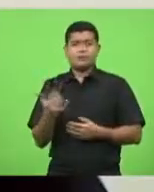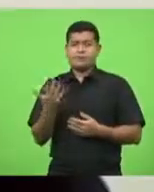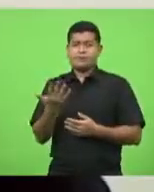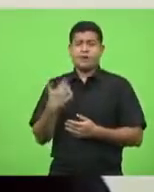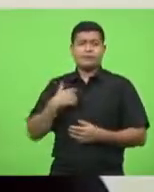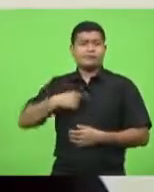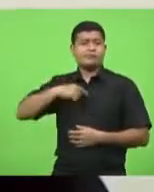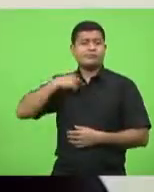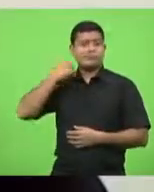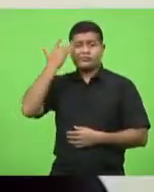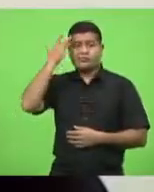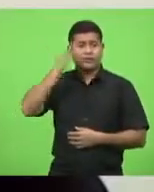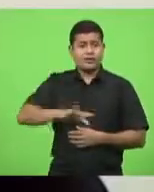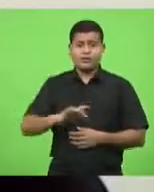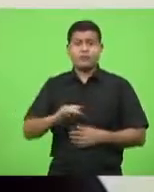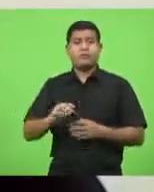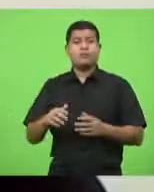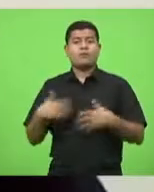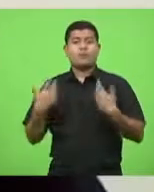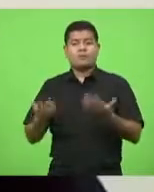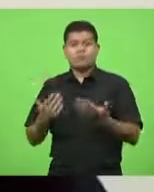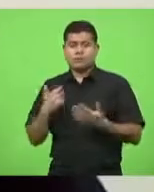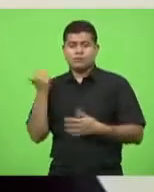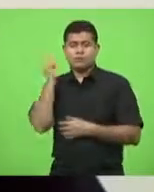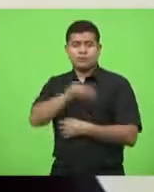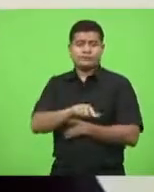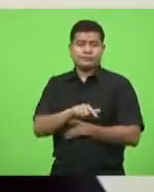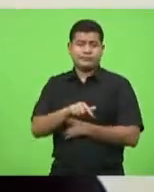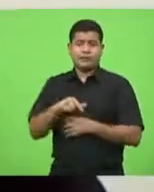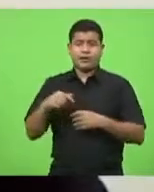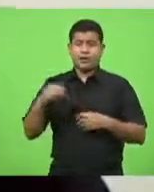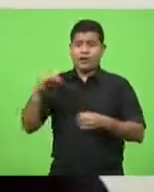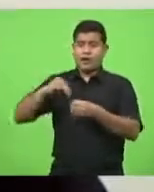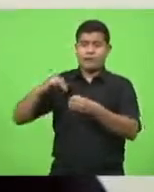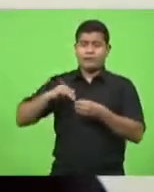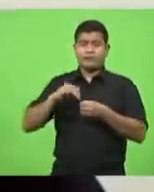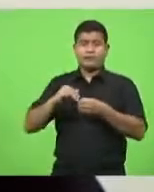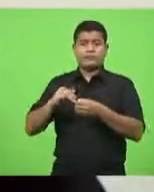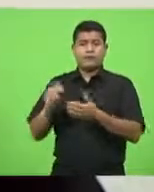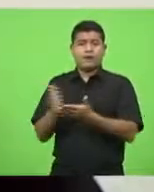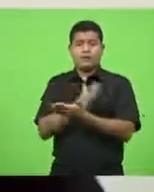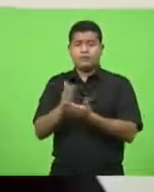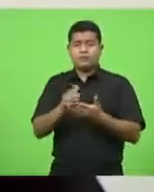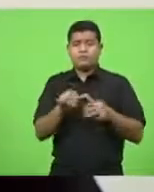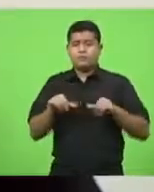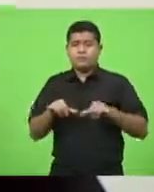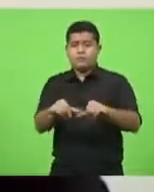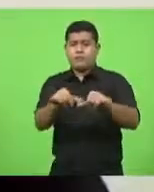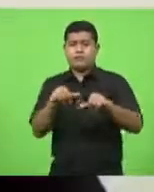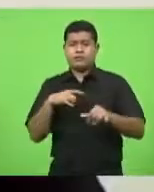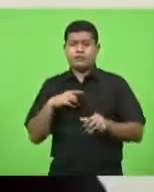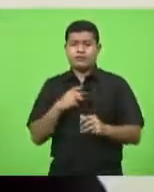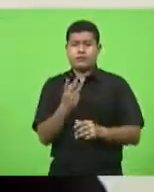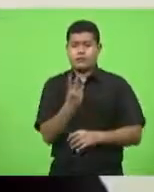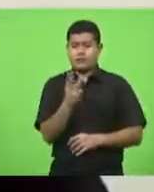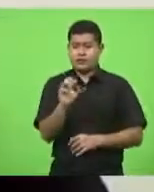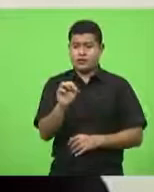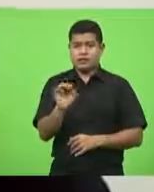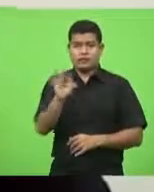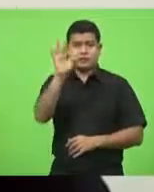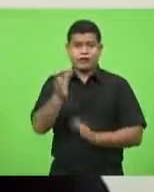conseguir, em municípios onde nos mercados o preço da comida está no mínimo 30% mais